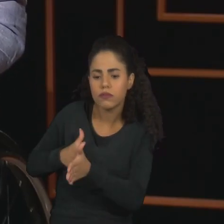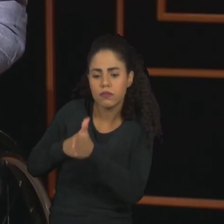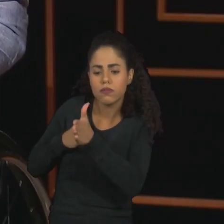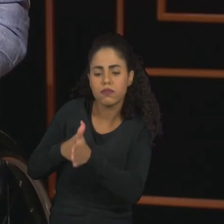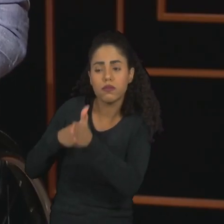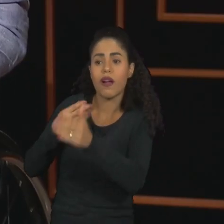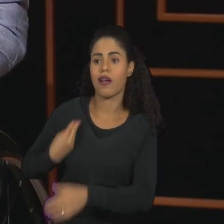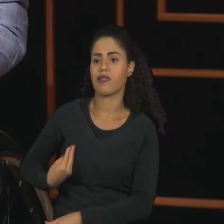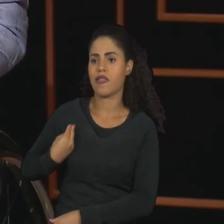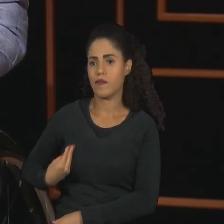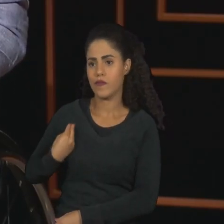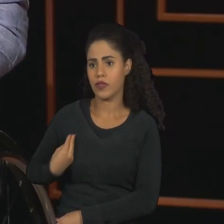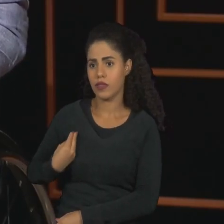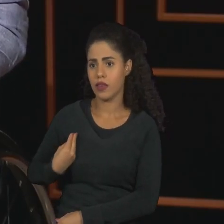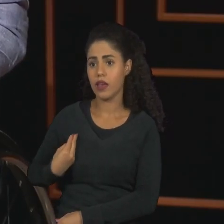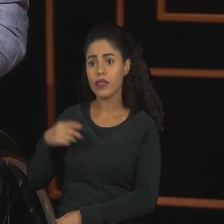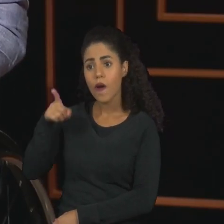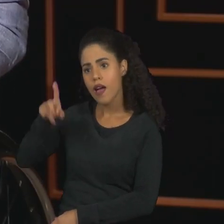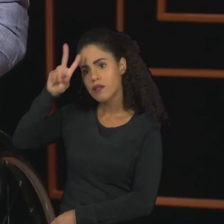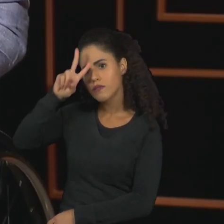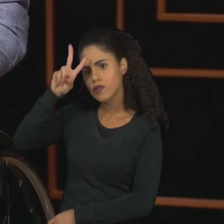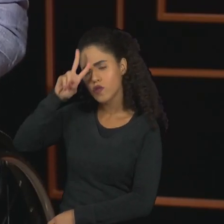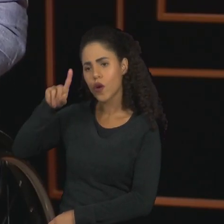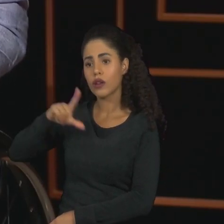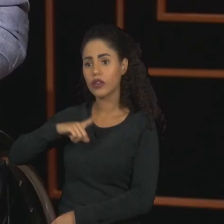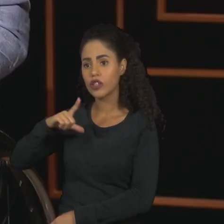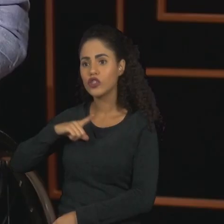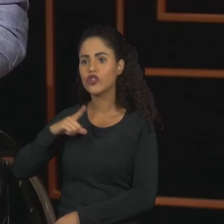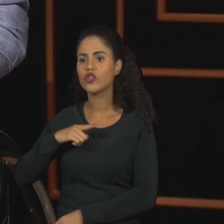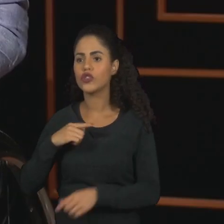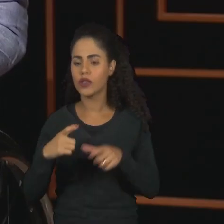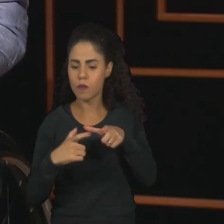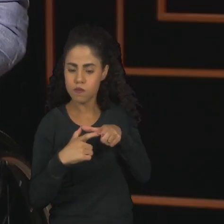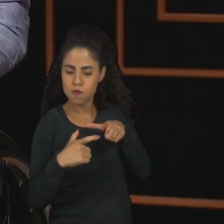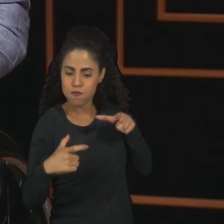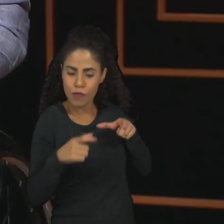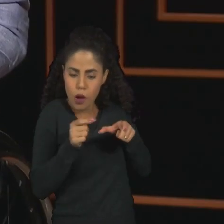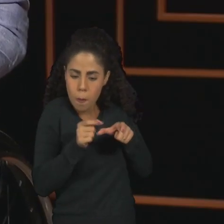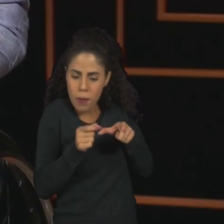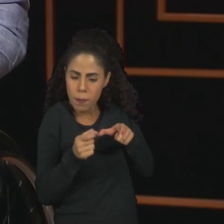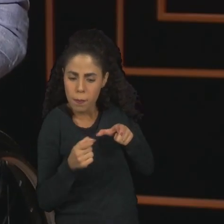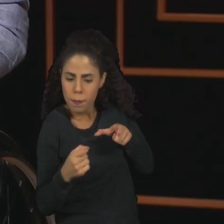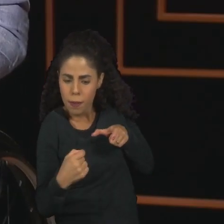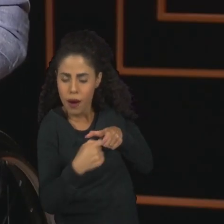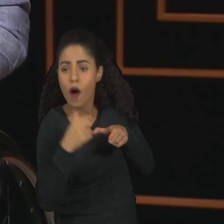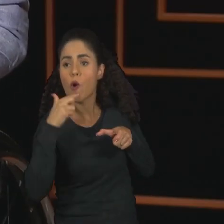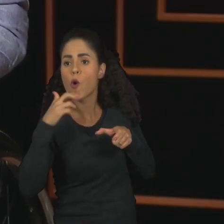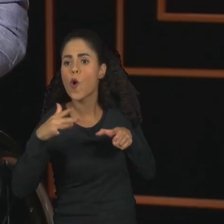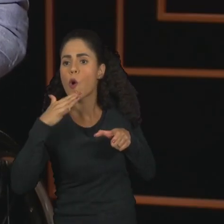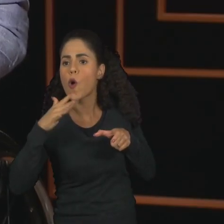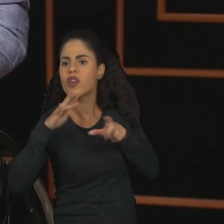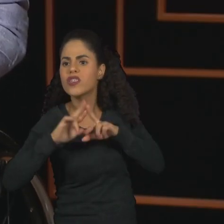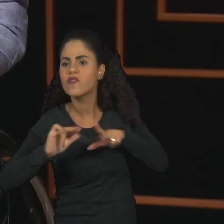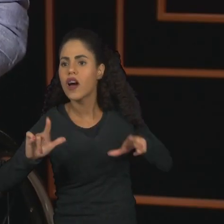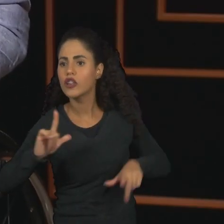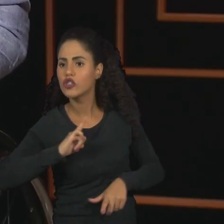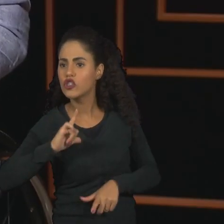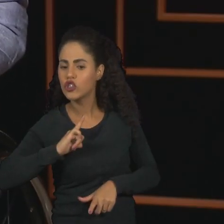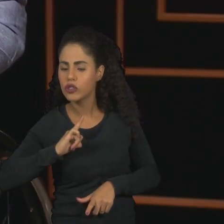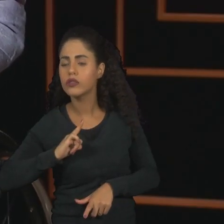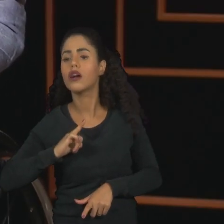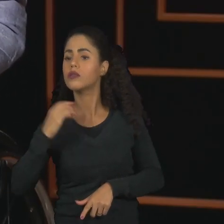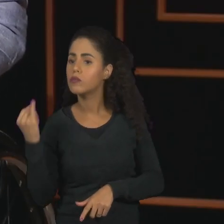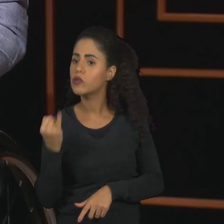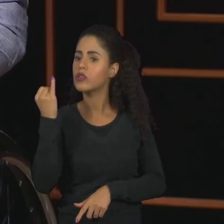Né? Então, essa história das aquarelinhas foi muito interessante e foi